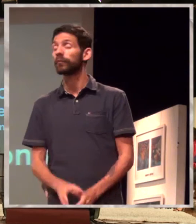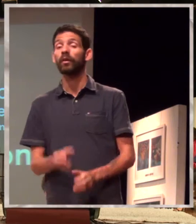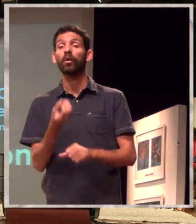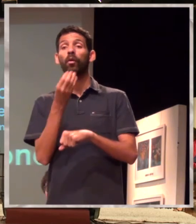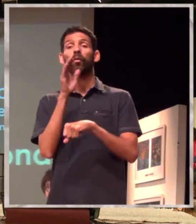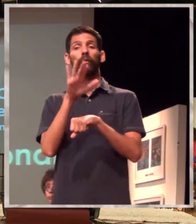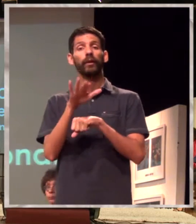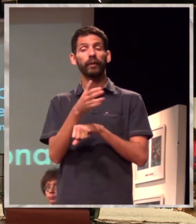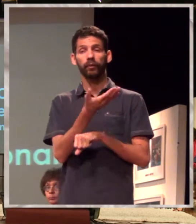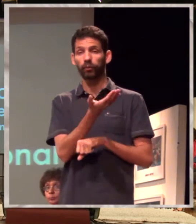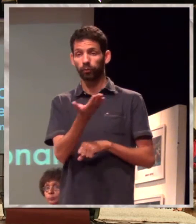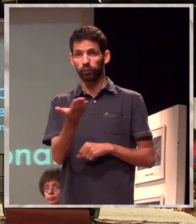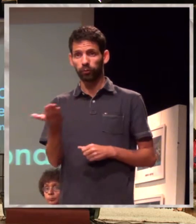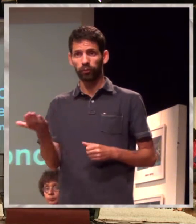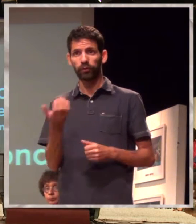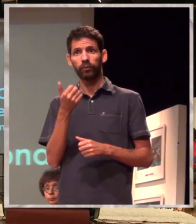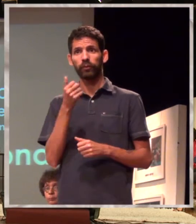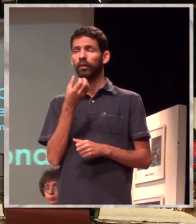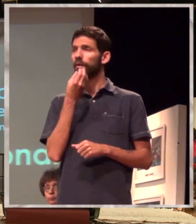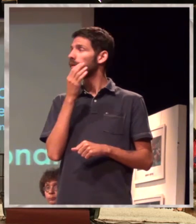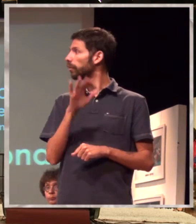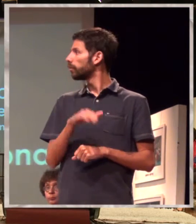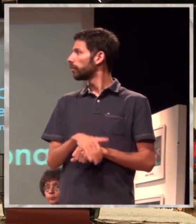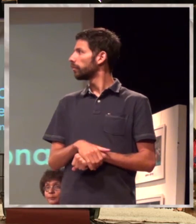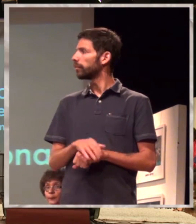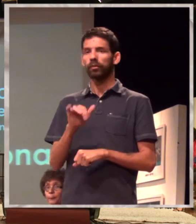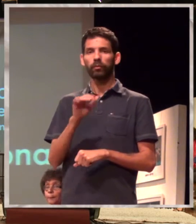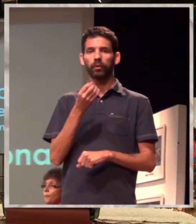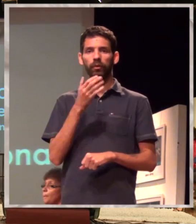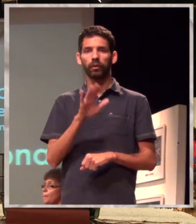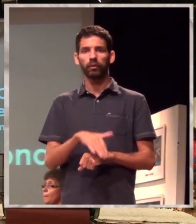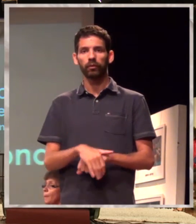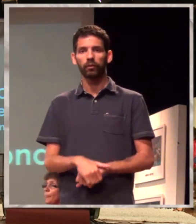Boa tarde a todos, Oi, todas. boa tarde.